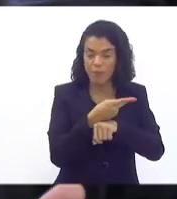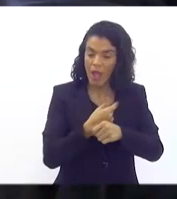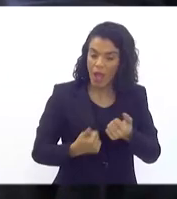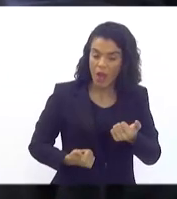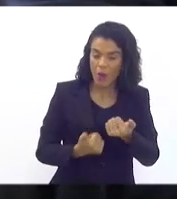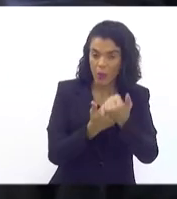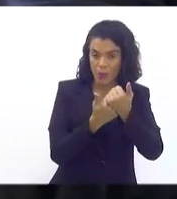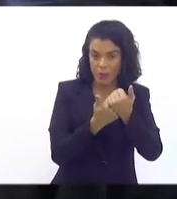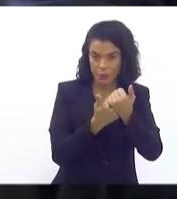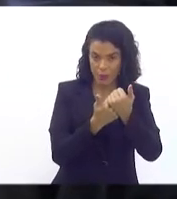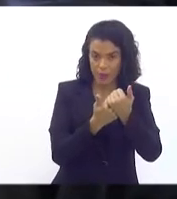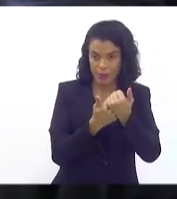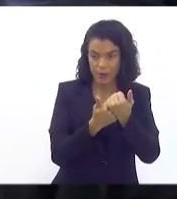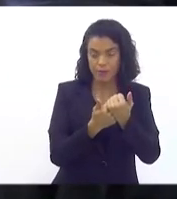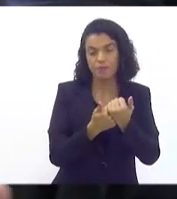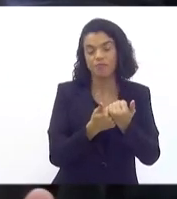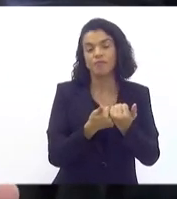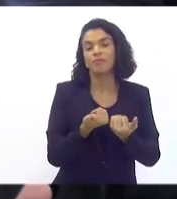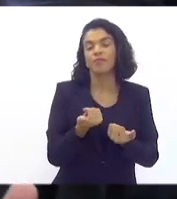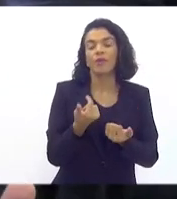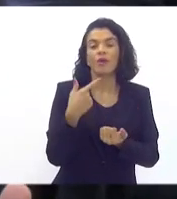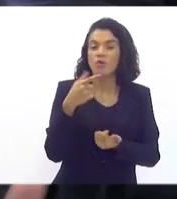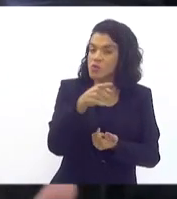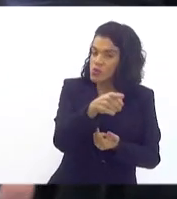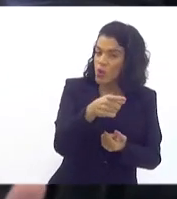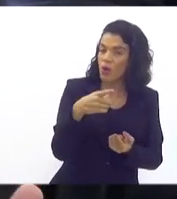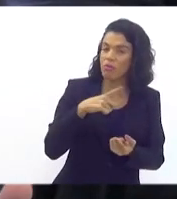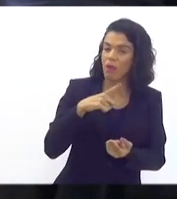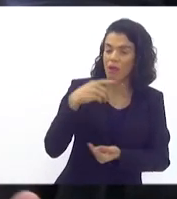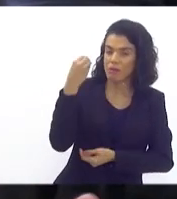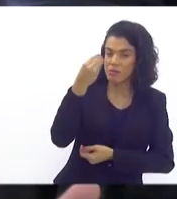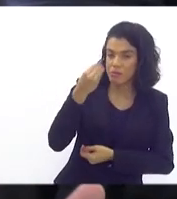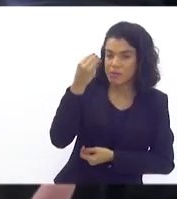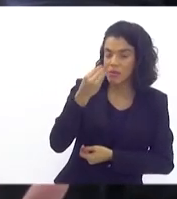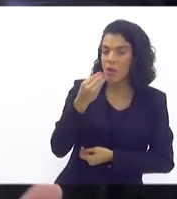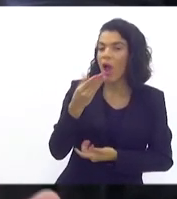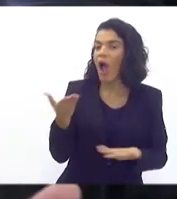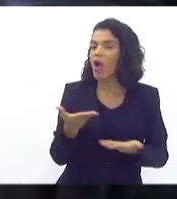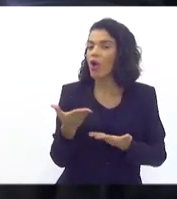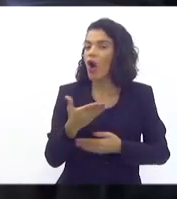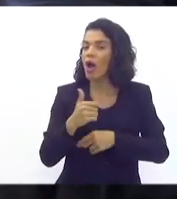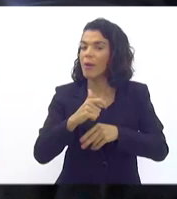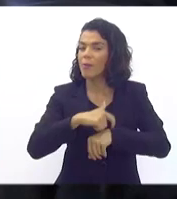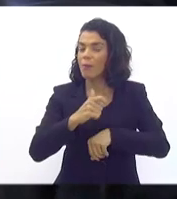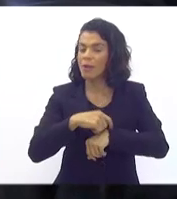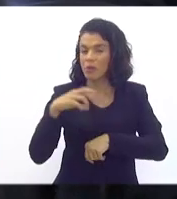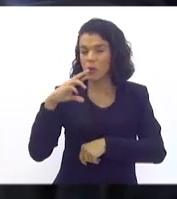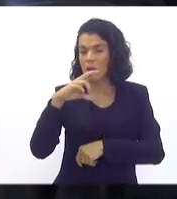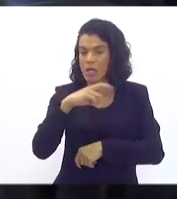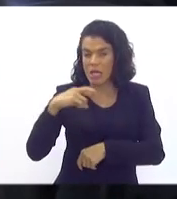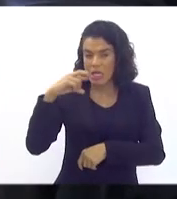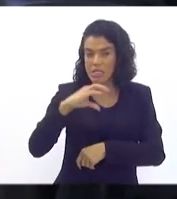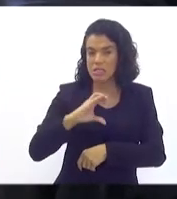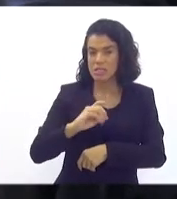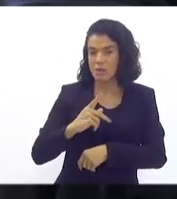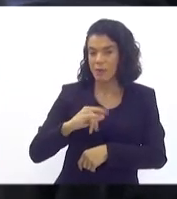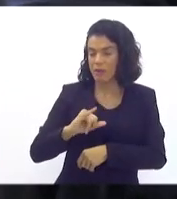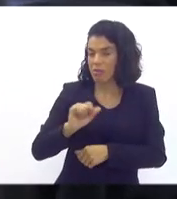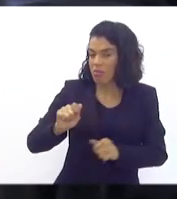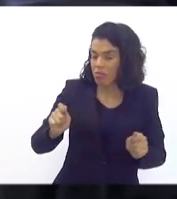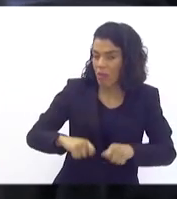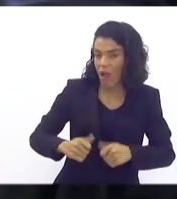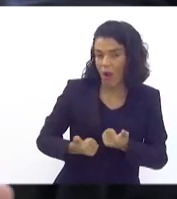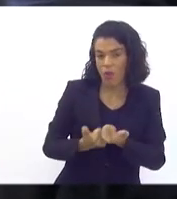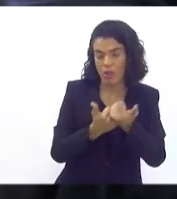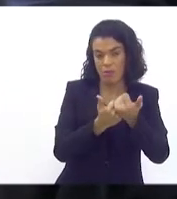a contribuir vossa excelência que tem essa experiência o que que essa CPI pode de agora já contribuir para as autoridades federais